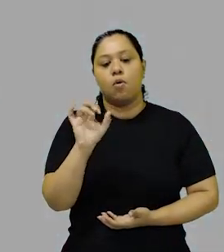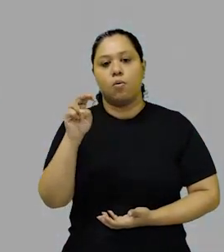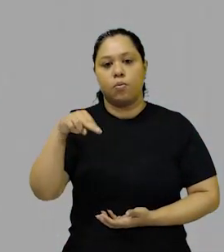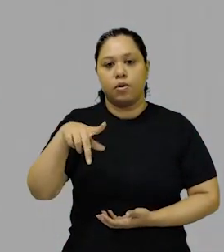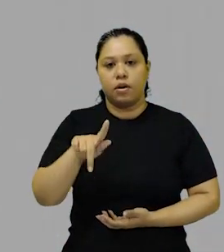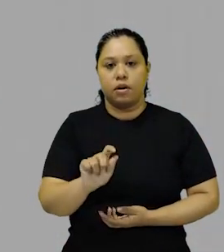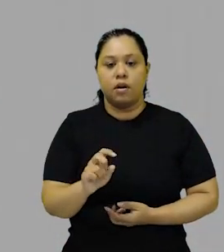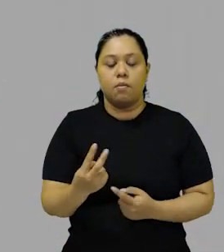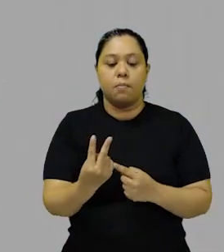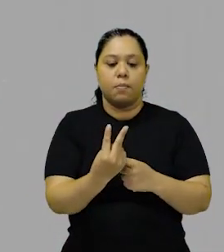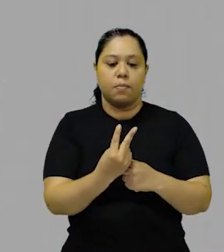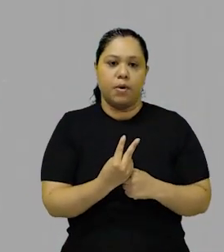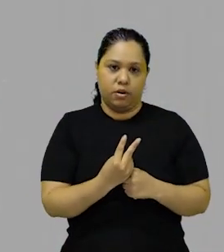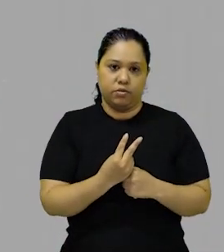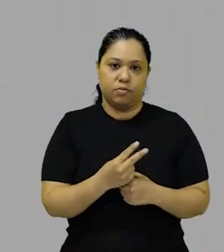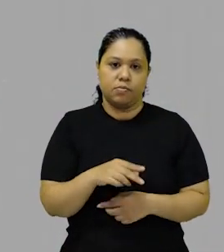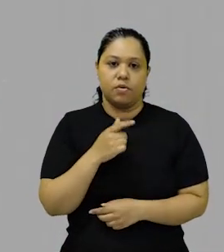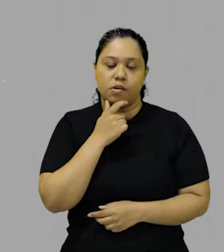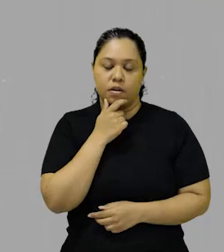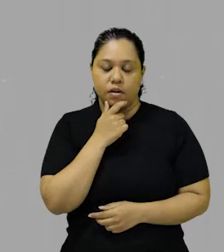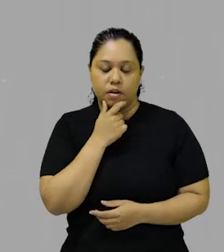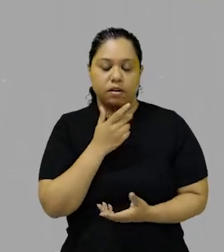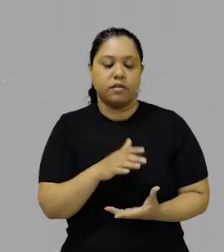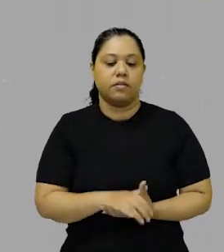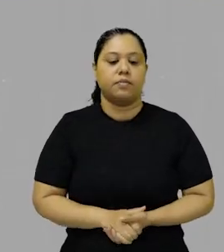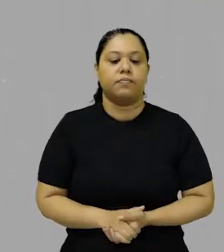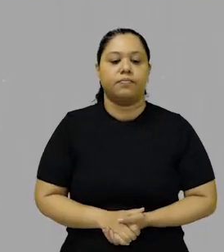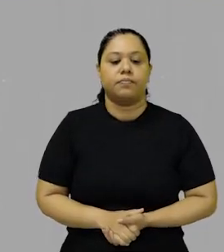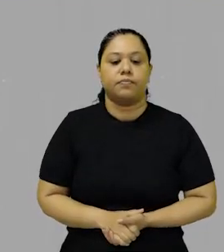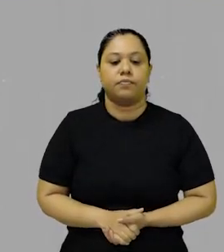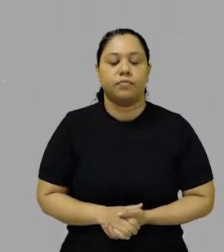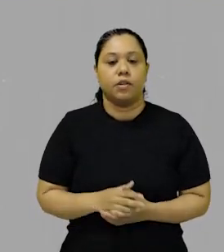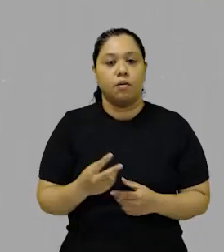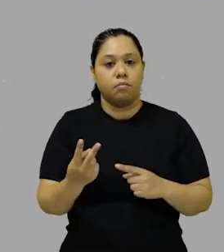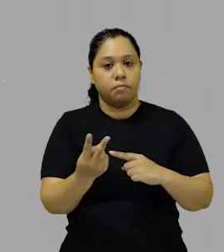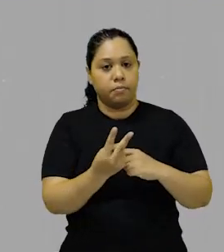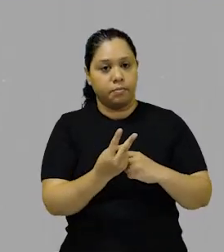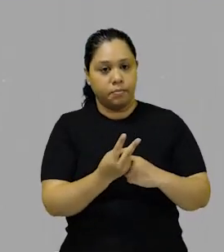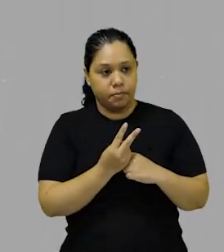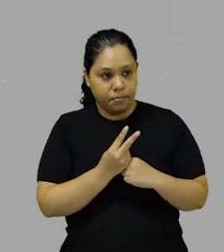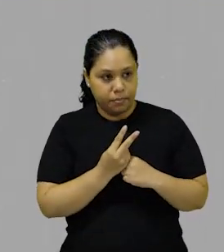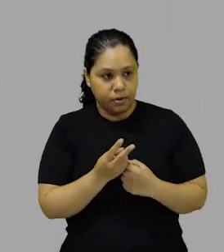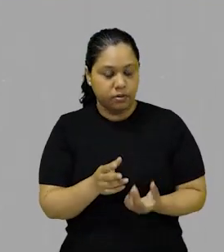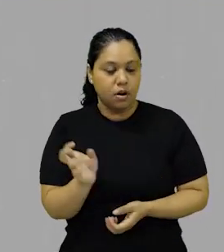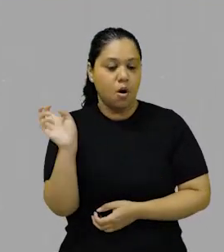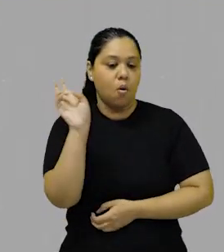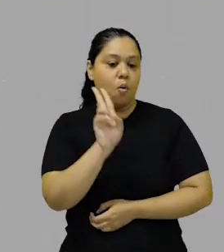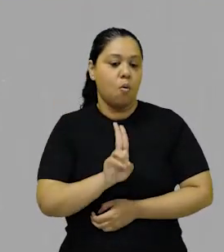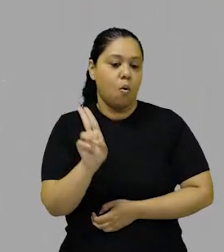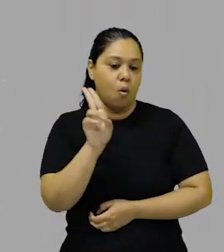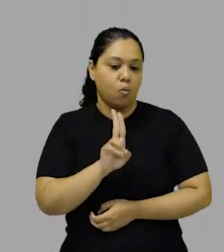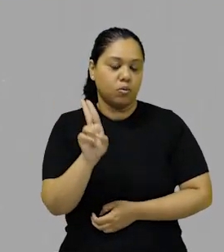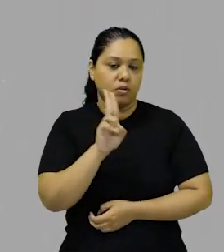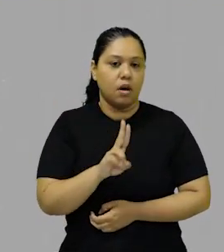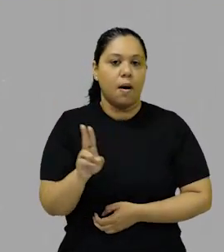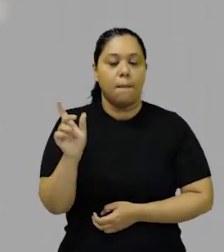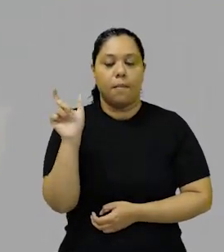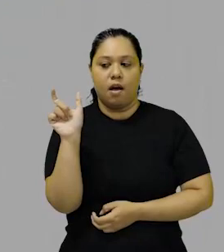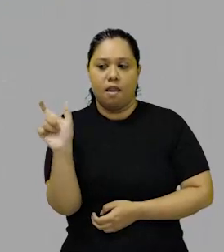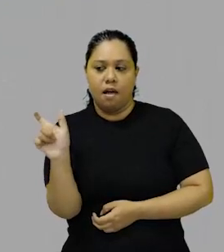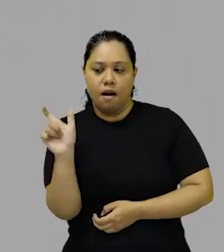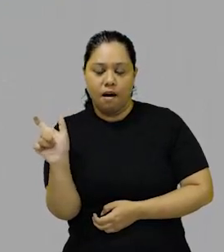linguístico. Borrow é o verbo emprestar. Então, esse empréstimo é quando você usa palavras